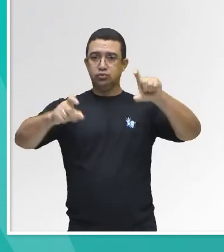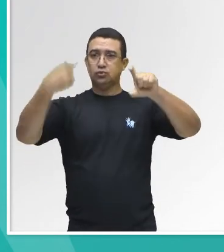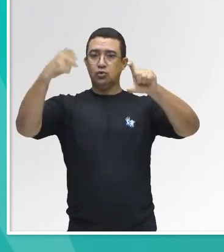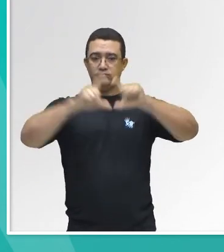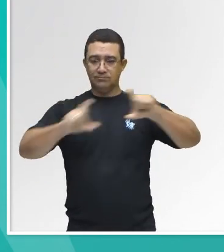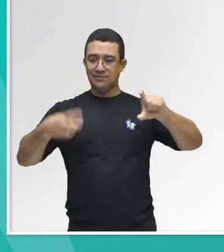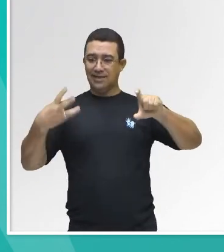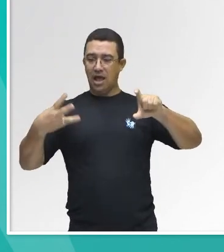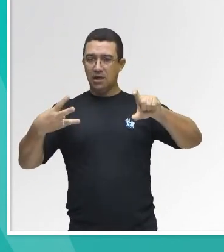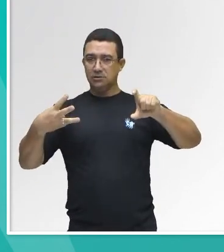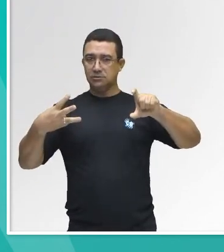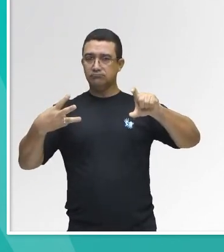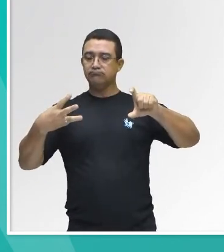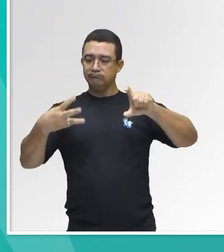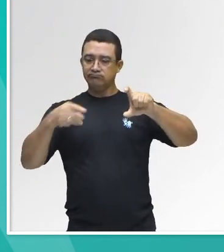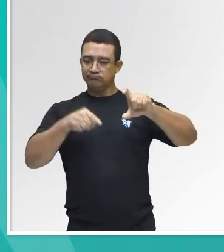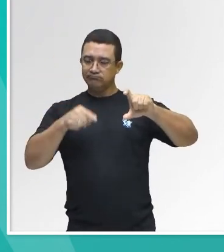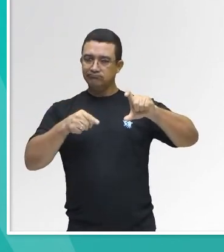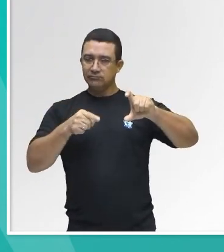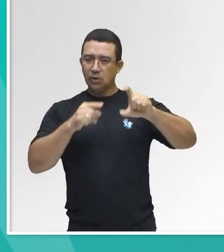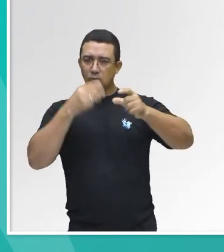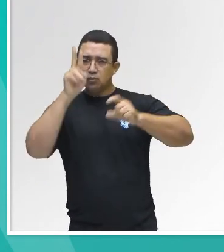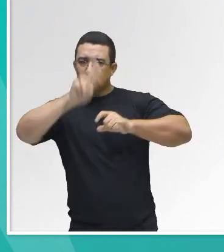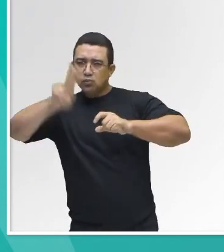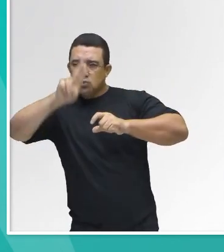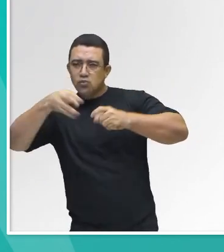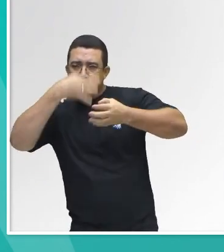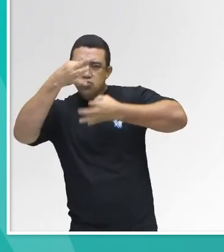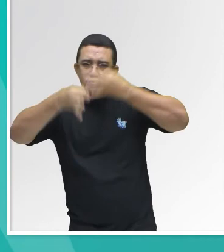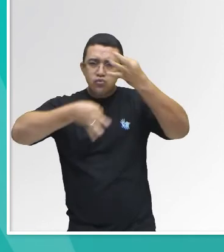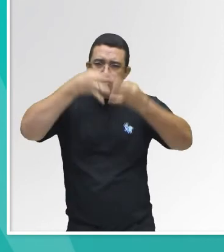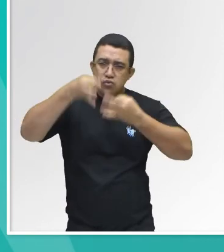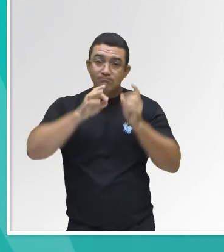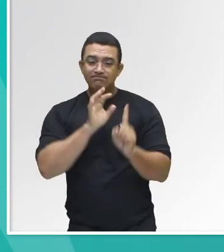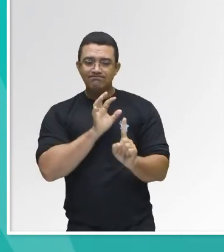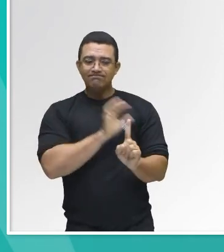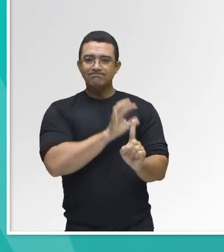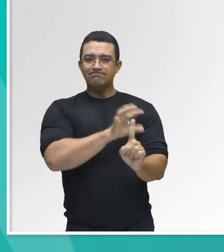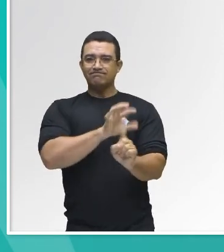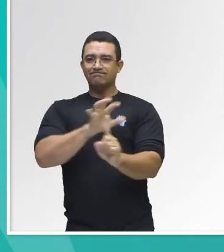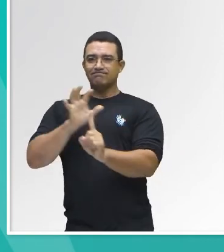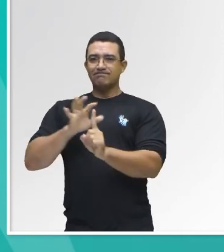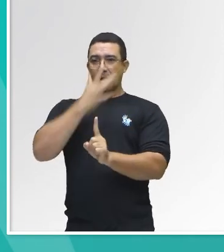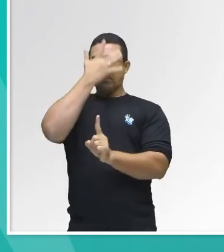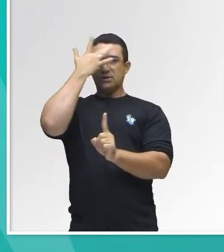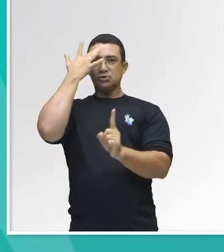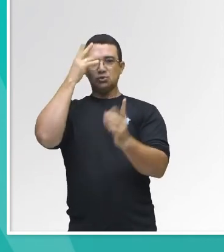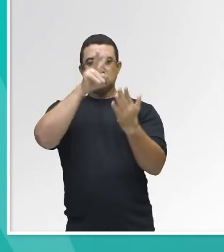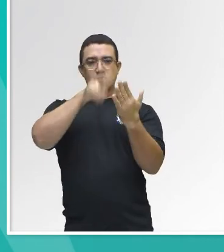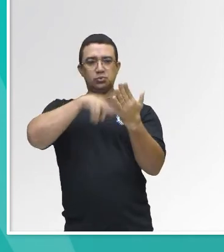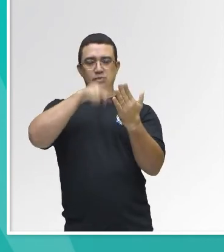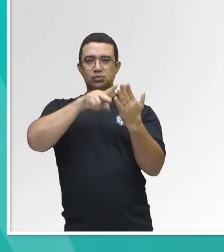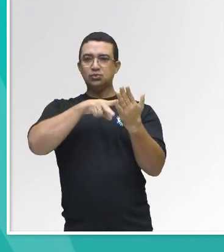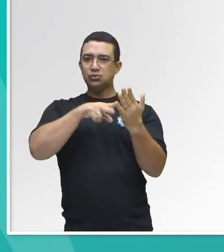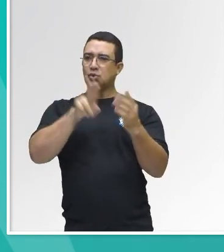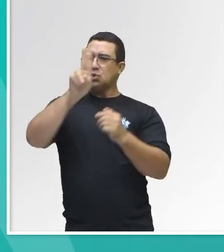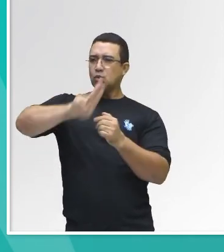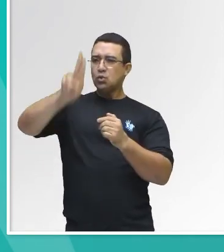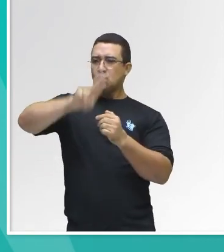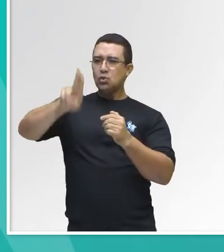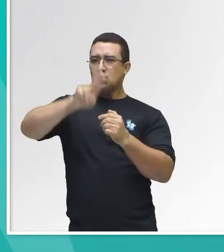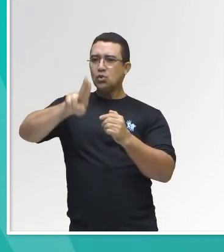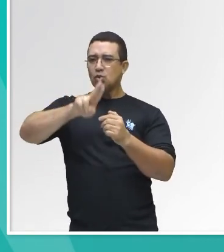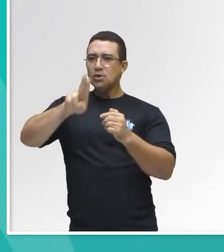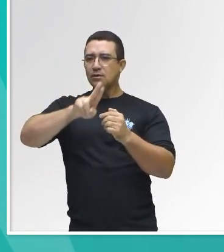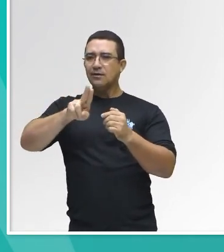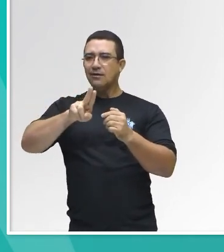o emissor utiliza seus argumentos para persuadir ao receptor. Se utilizam enunciados